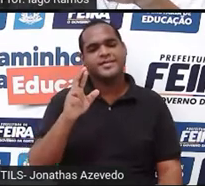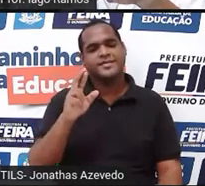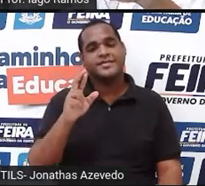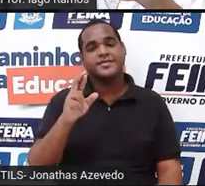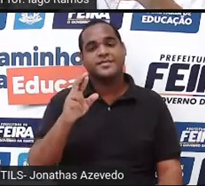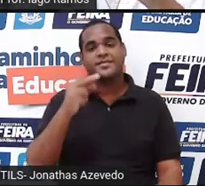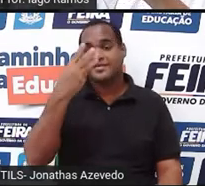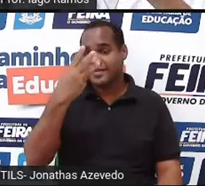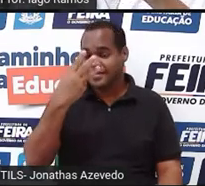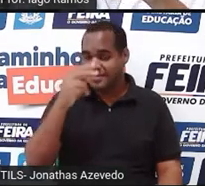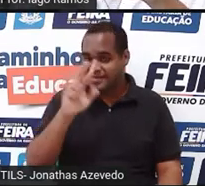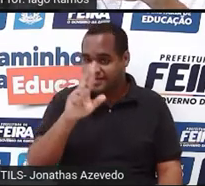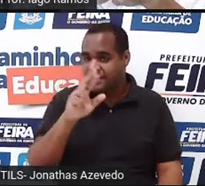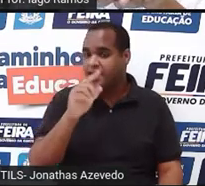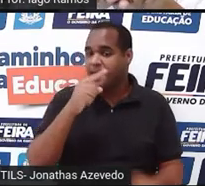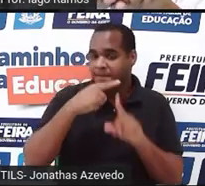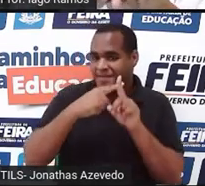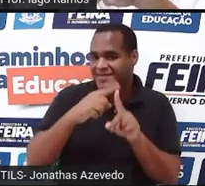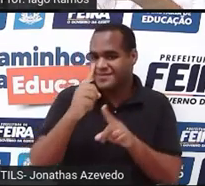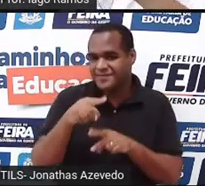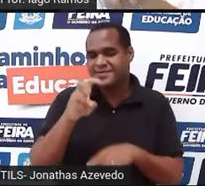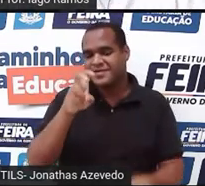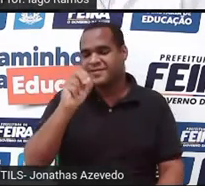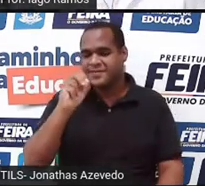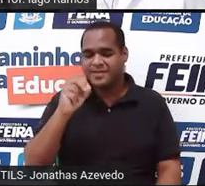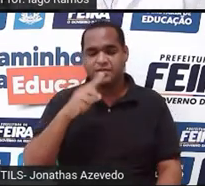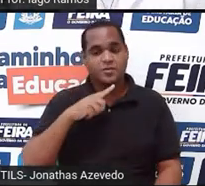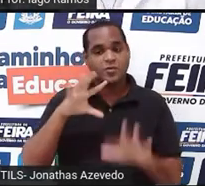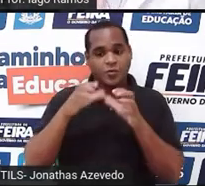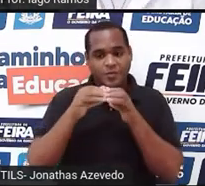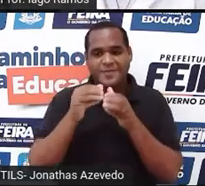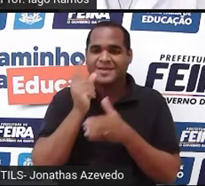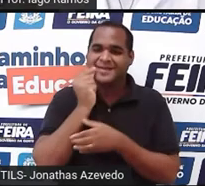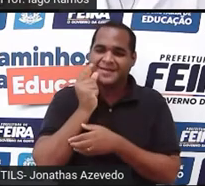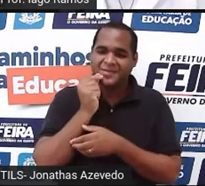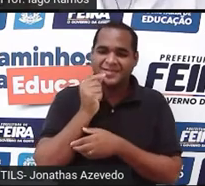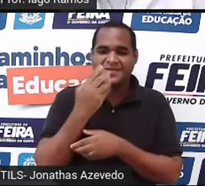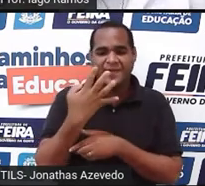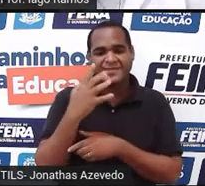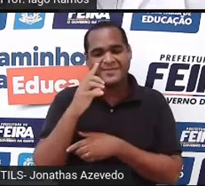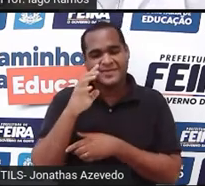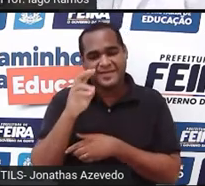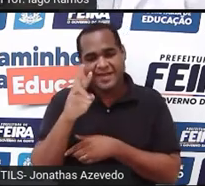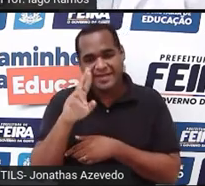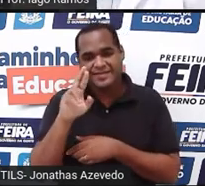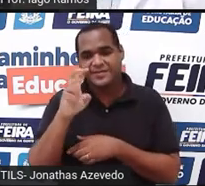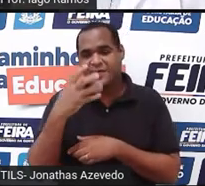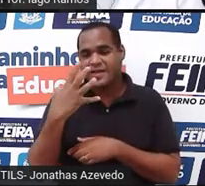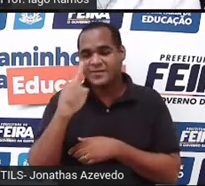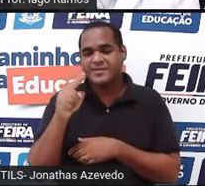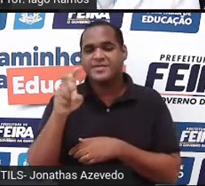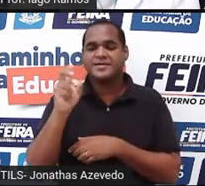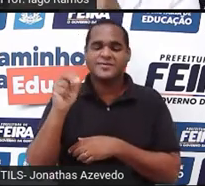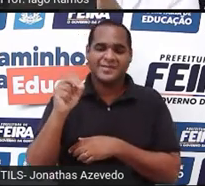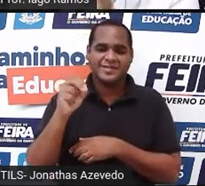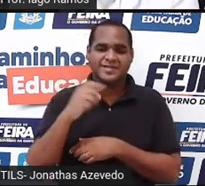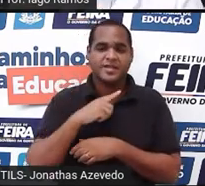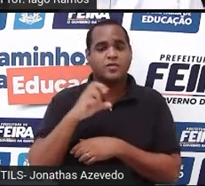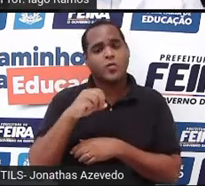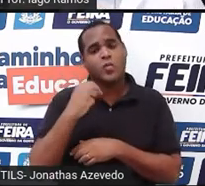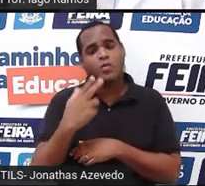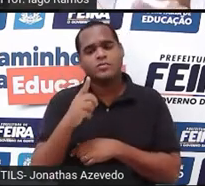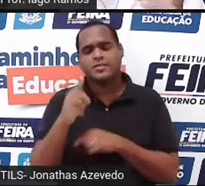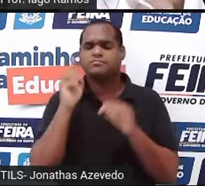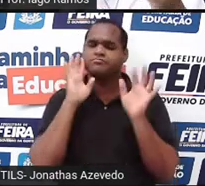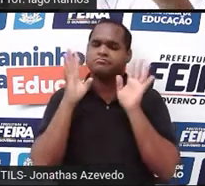r$ 3 mais uns 50 do último grupo de lápis r$ 4 e 50 tá bom ou você